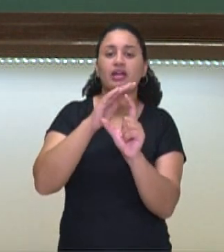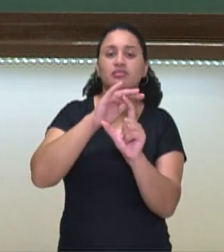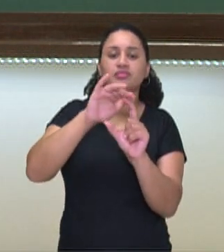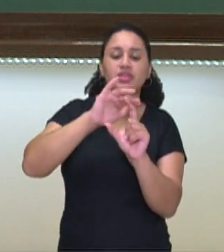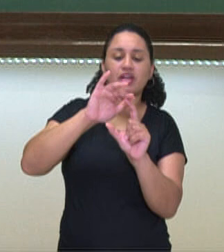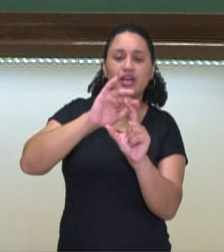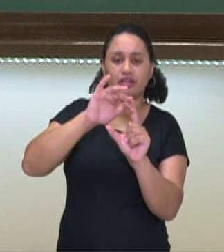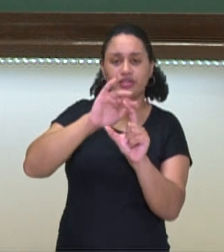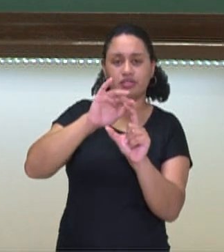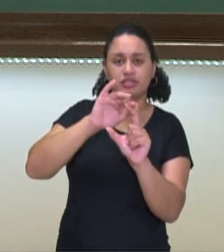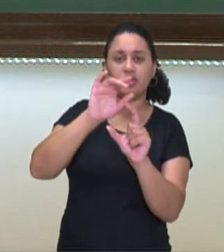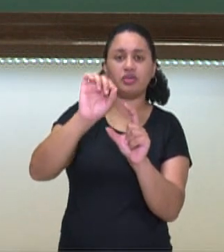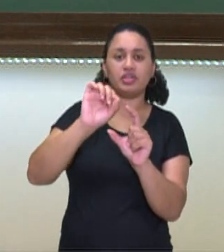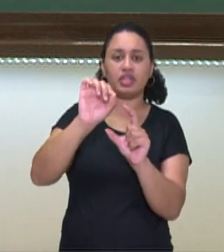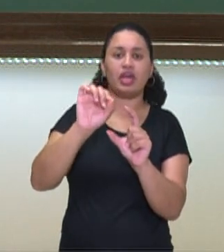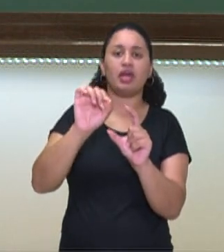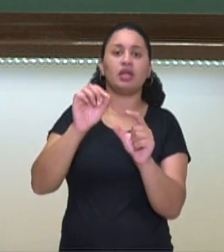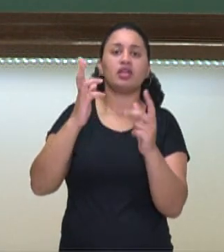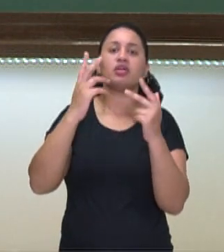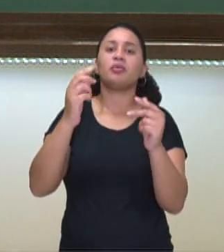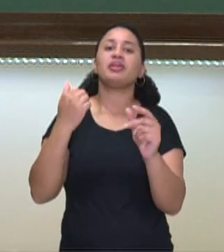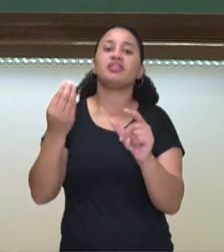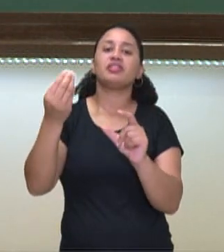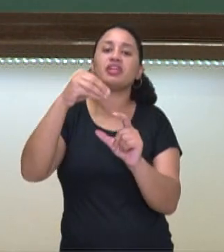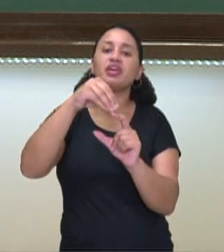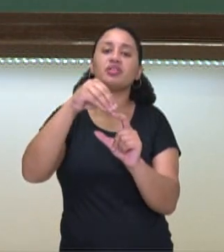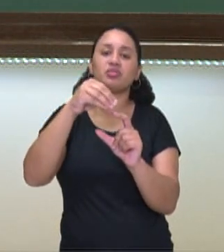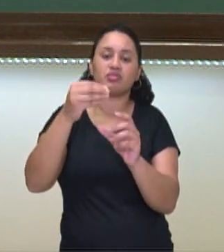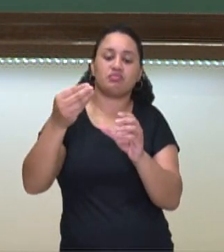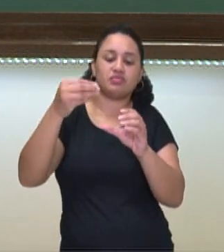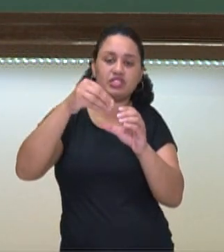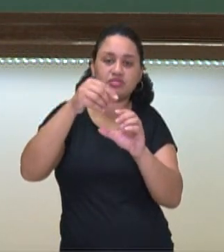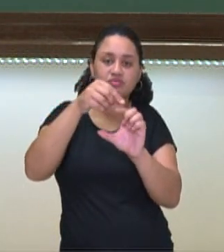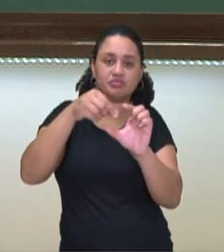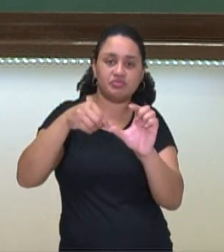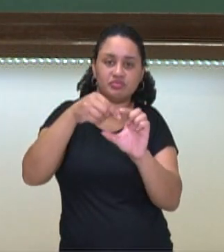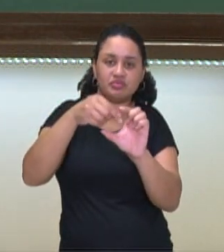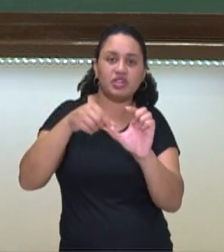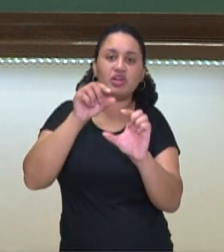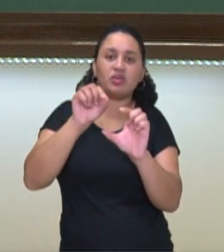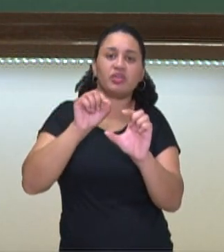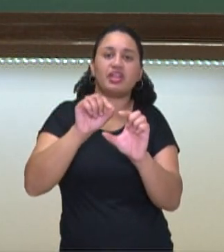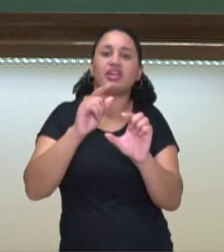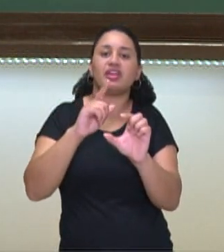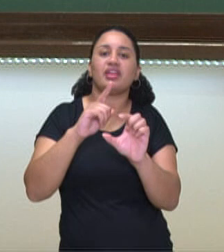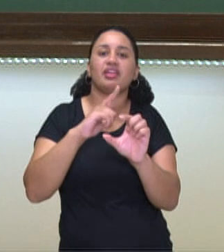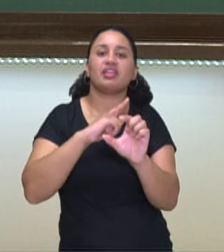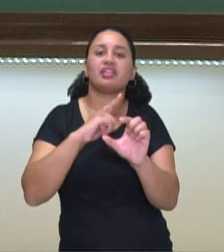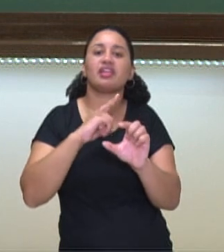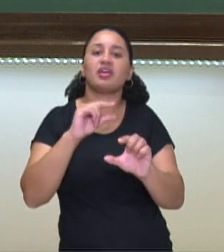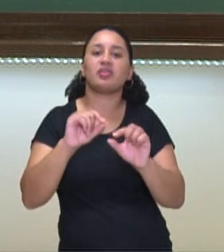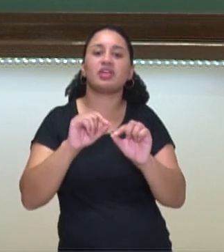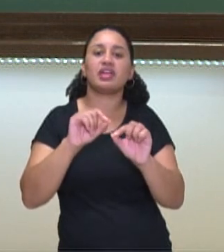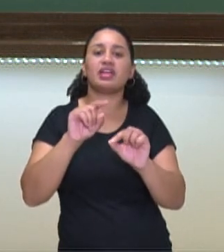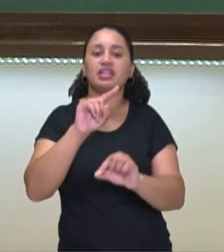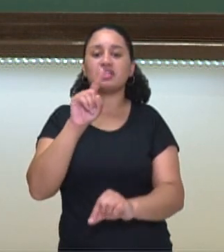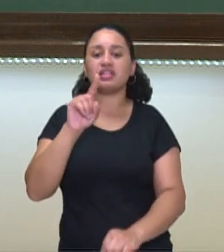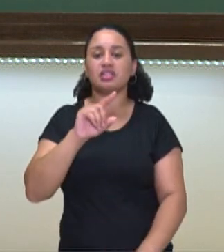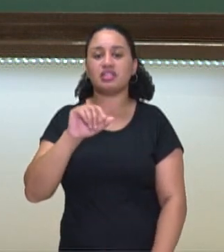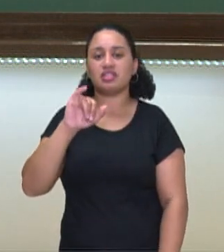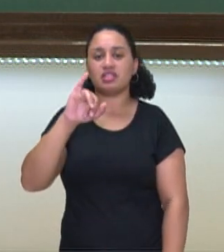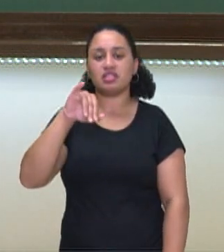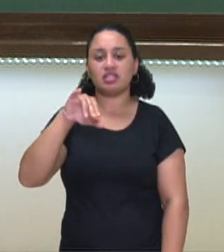rasa da pilha, normalmente, lá dentro, internamente, nós vamos encontrar óxido de zinco ou